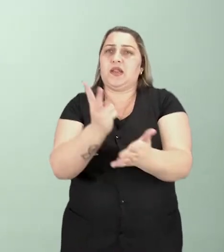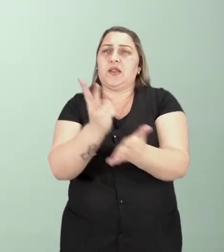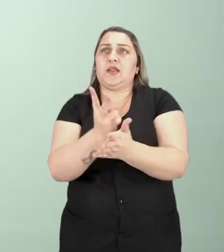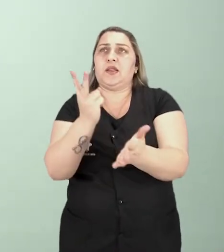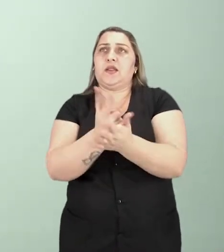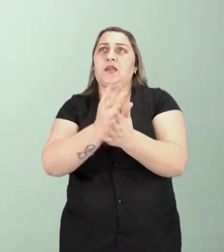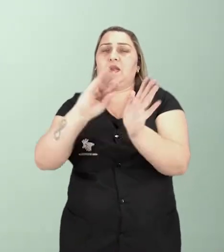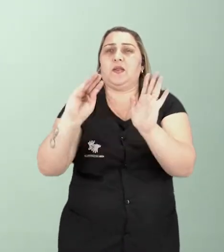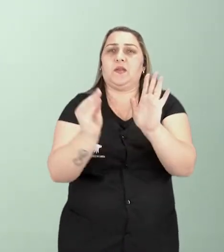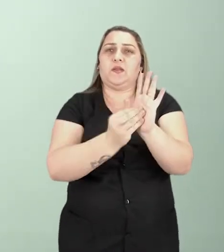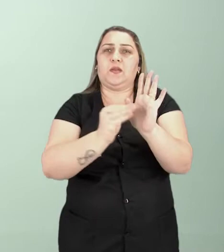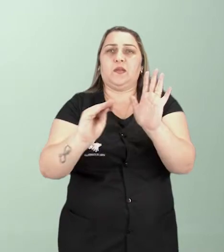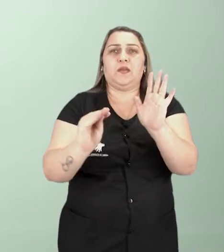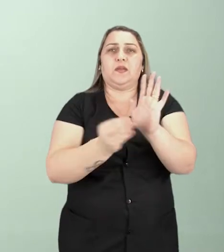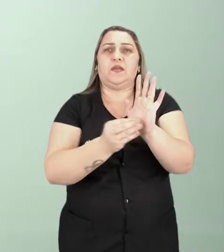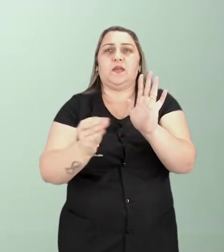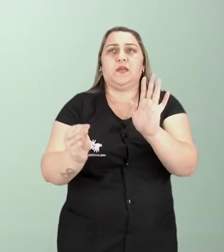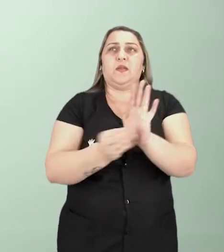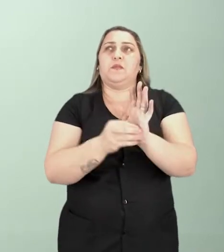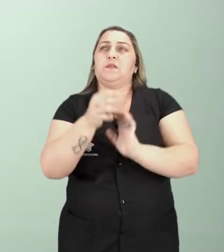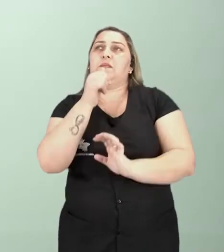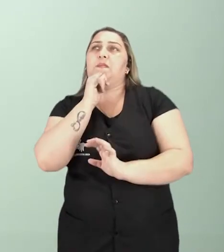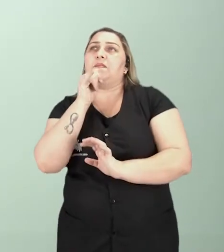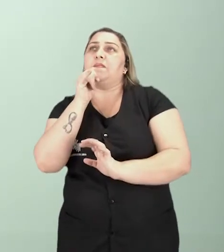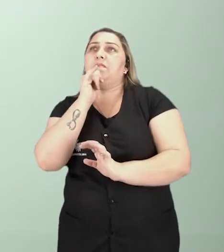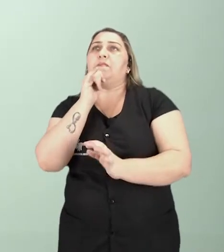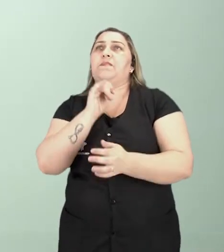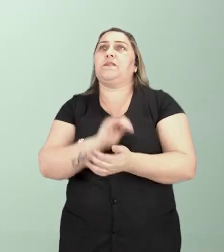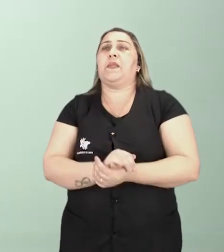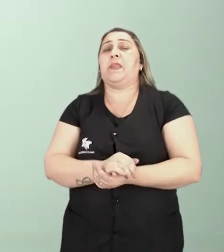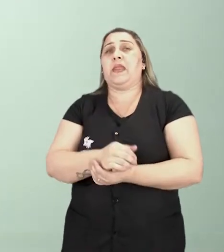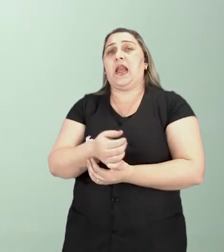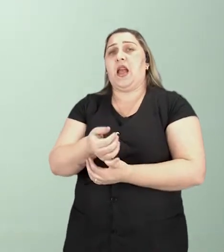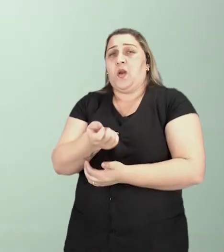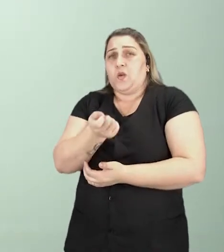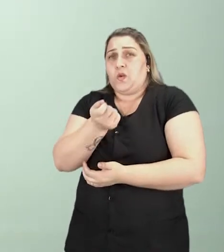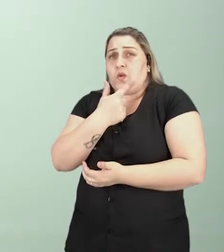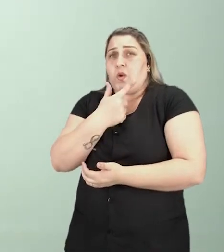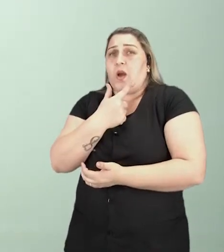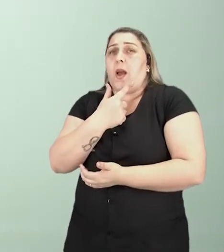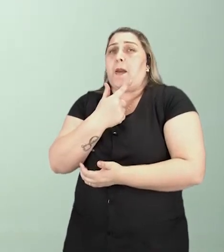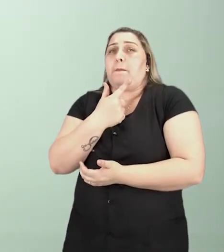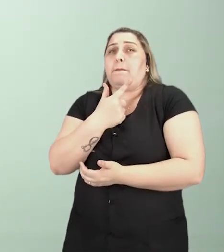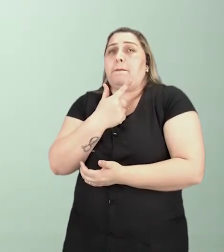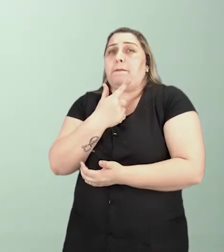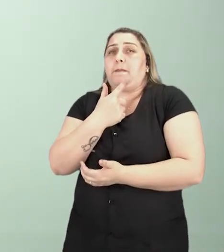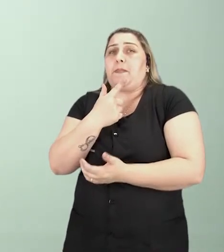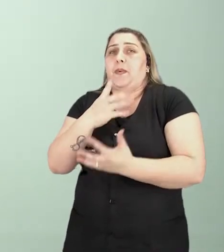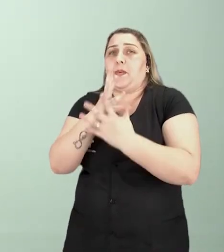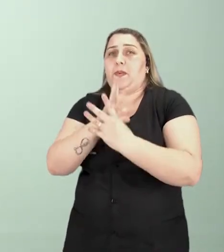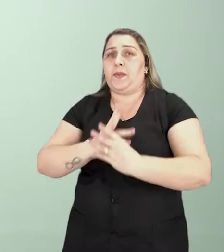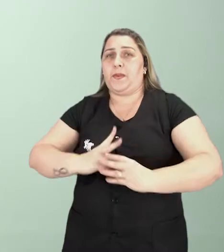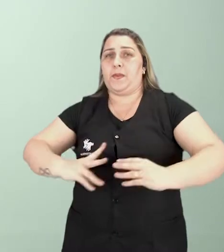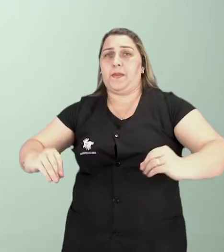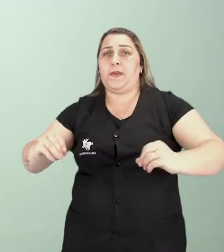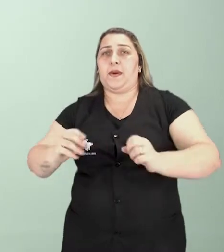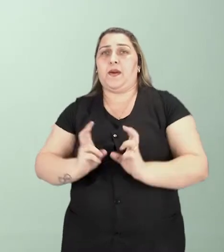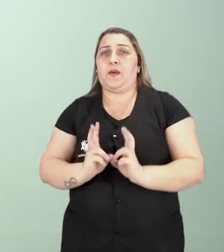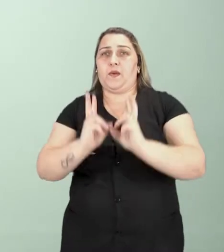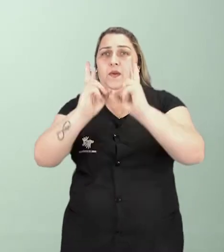está postando, por exemplo, o remédio que vai curar o câncer, a plantinha